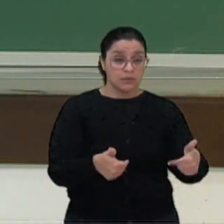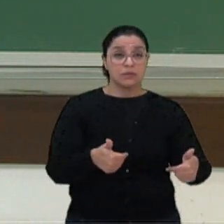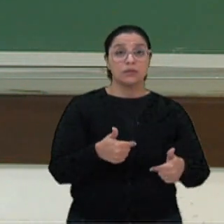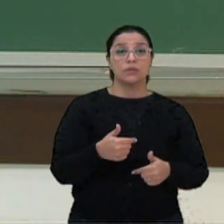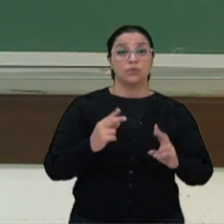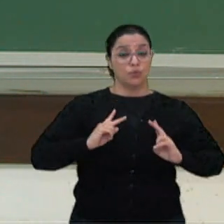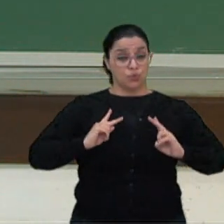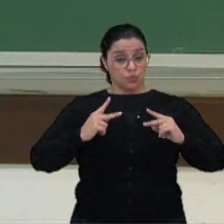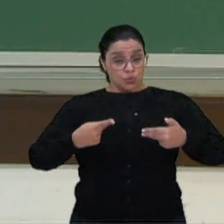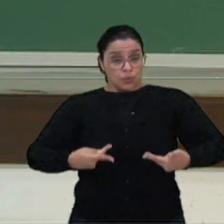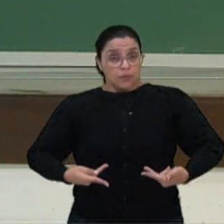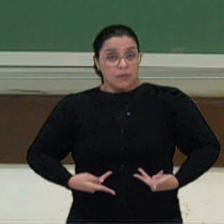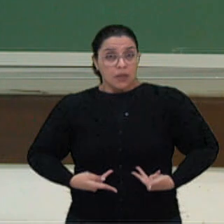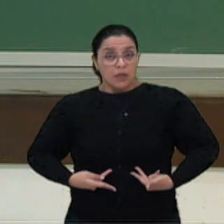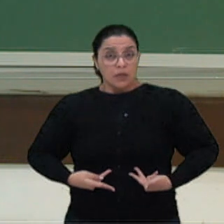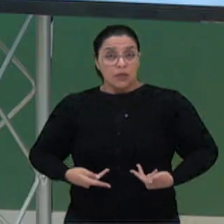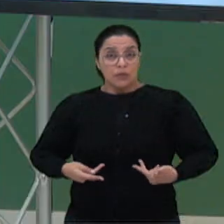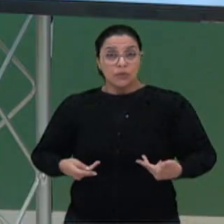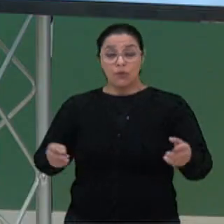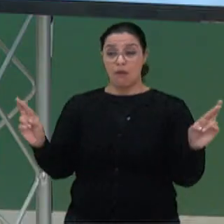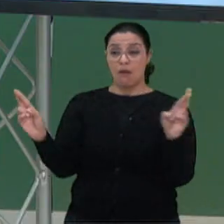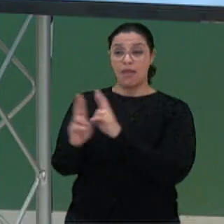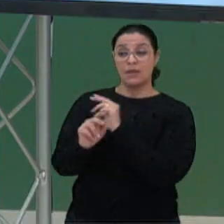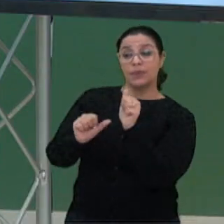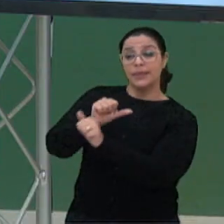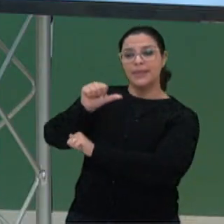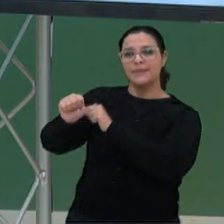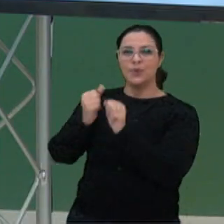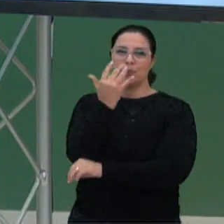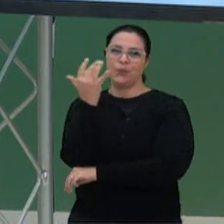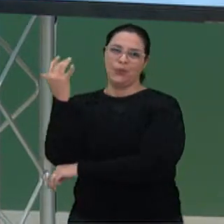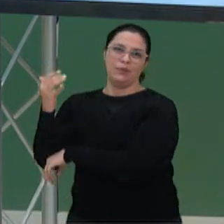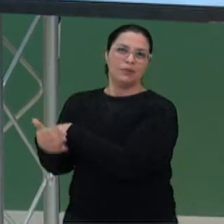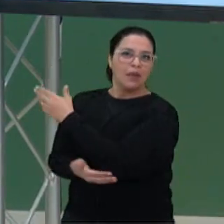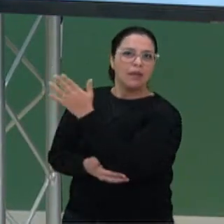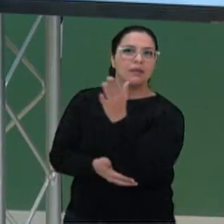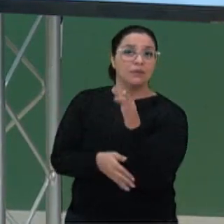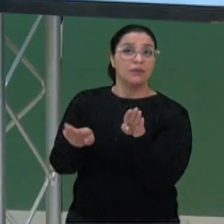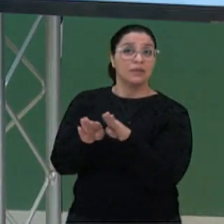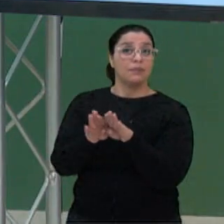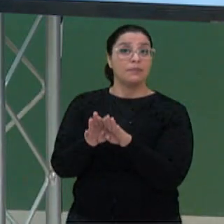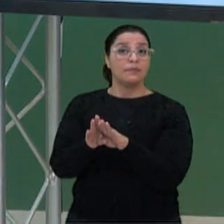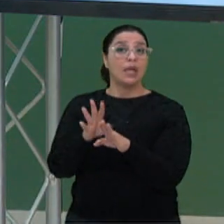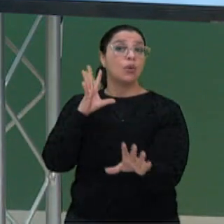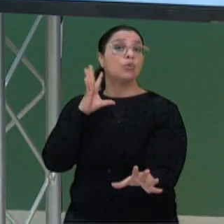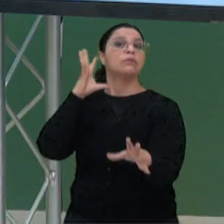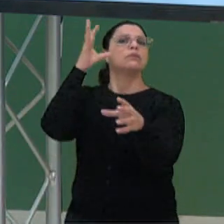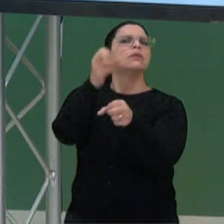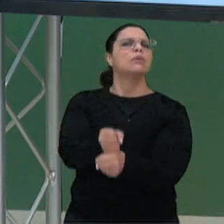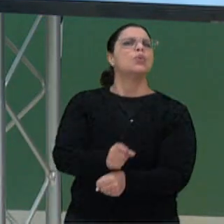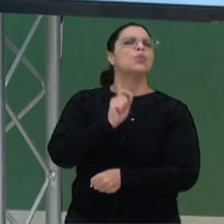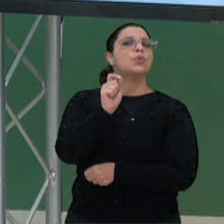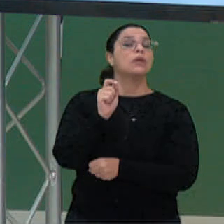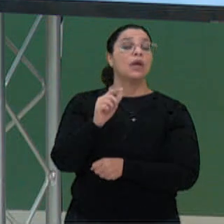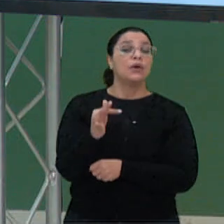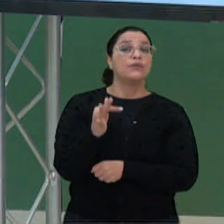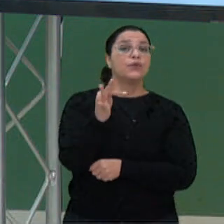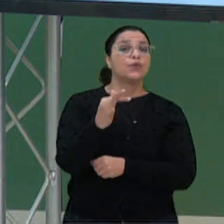com o meio natural, como ele interage, como ele modifica esse meio natural e qual é o resultado disso para o